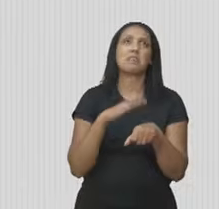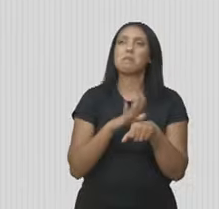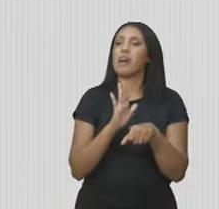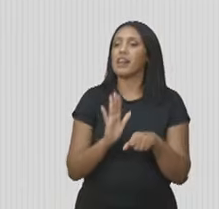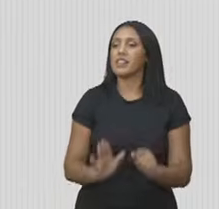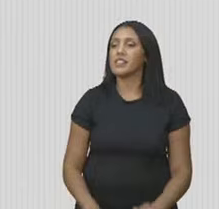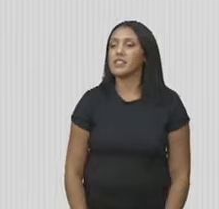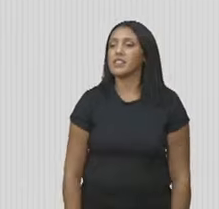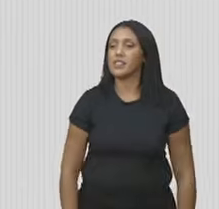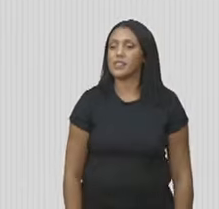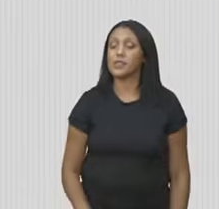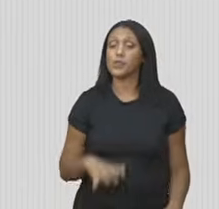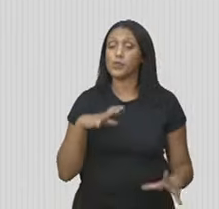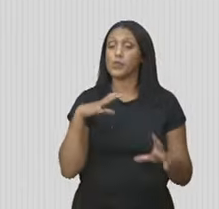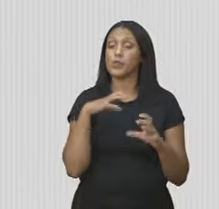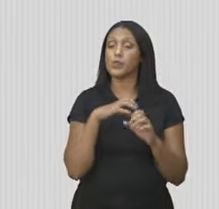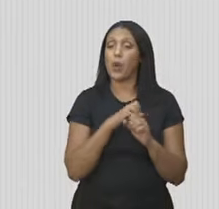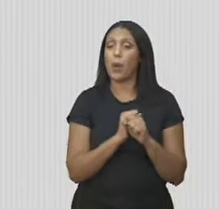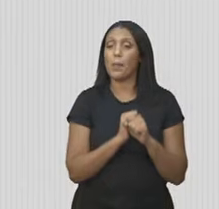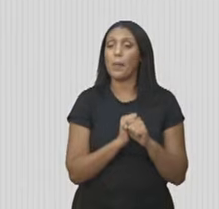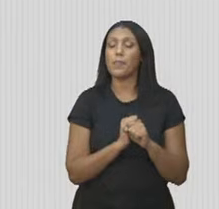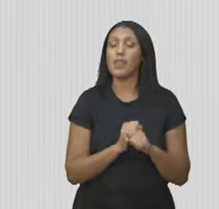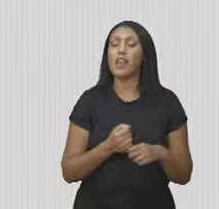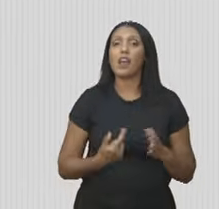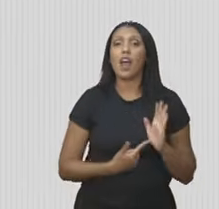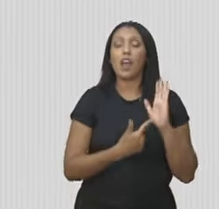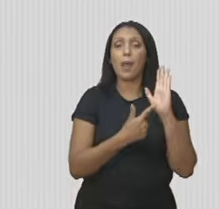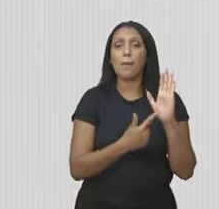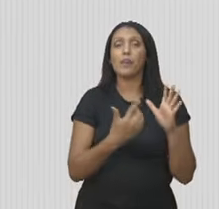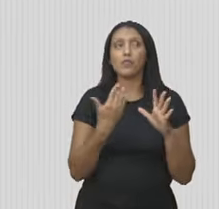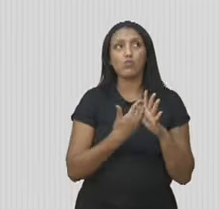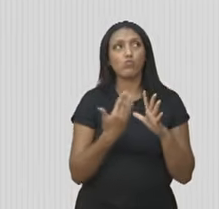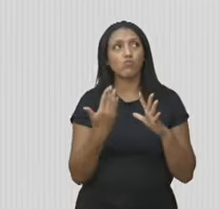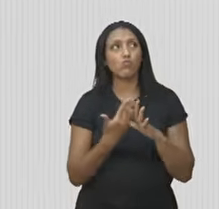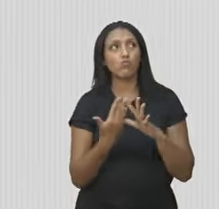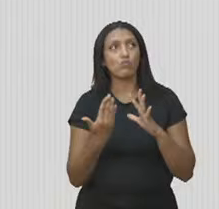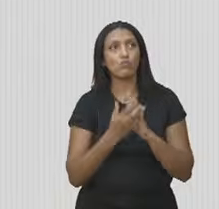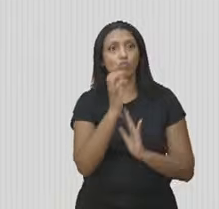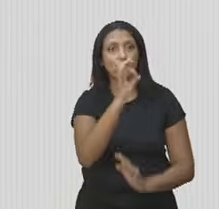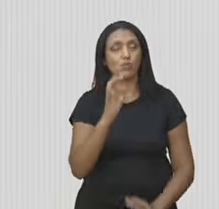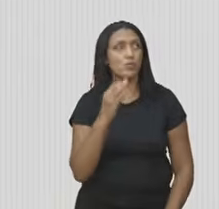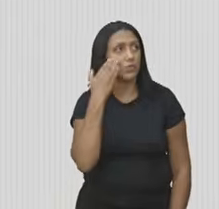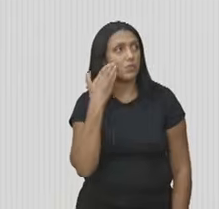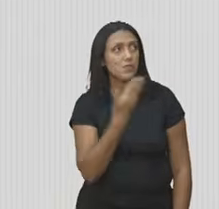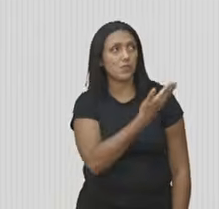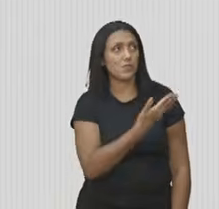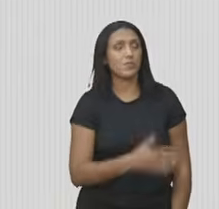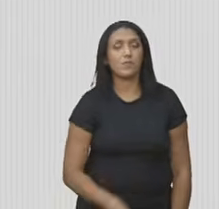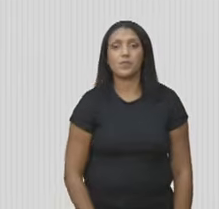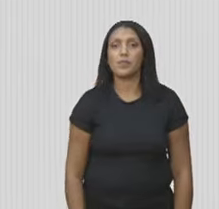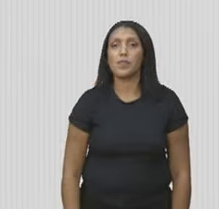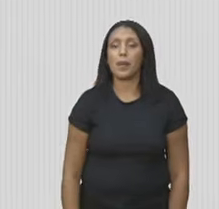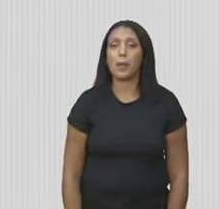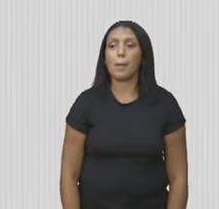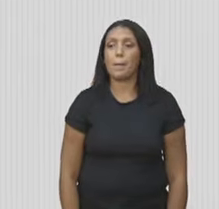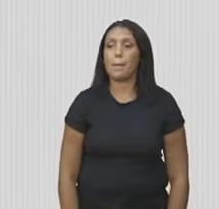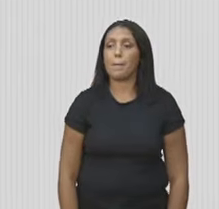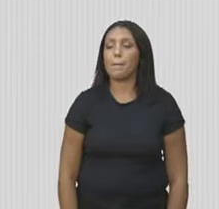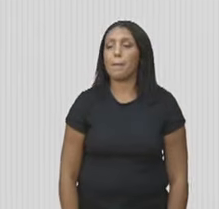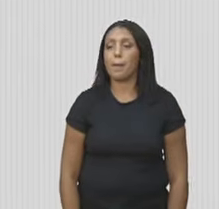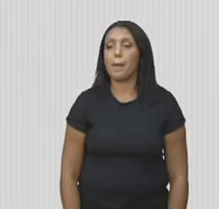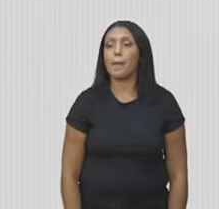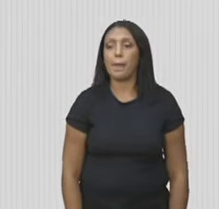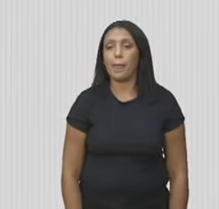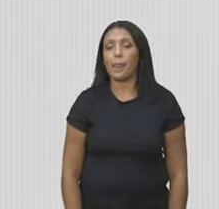zeladoria, meio ambiente, infraestrutura, água e esgoto, segurança, administração pública, saúde e educação. A gente sempre coloca esse percentual, porque a gente